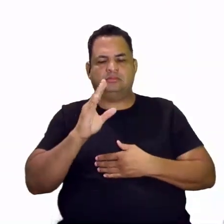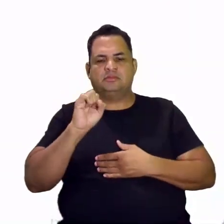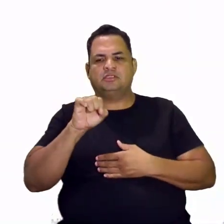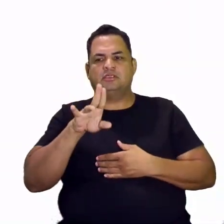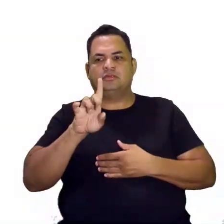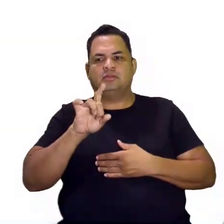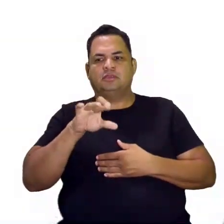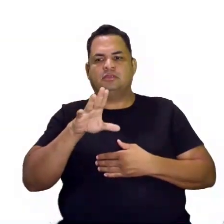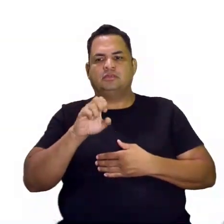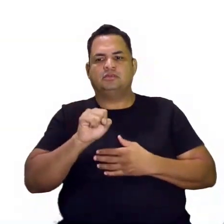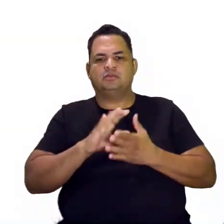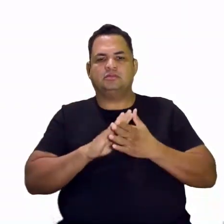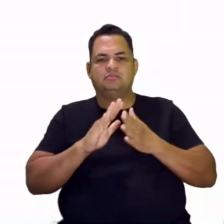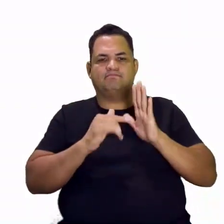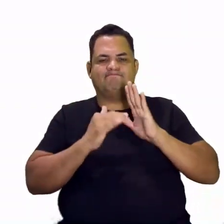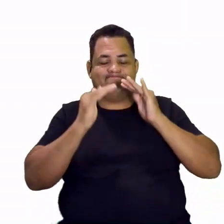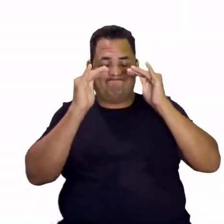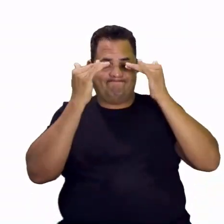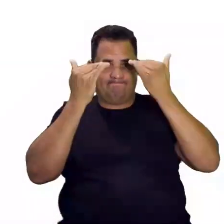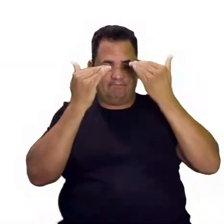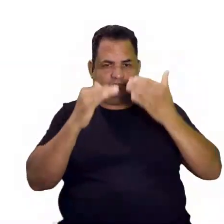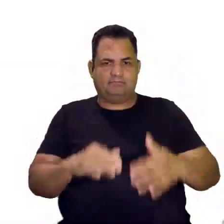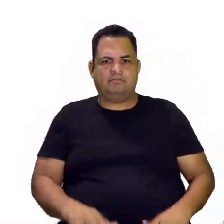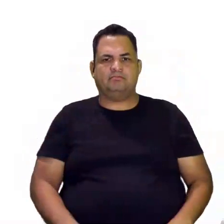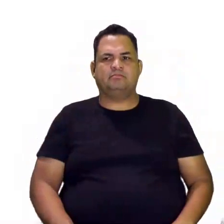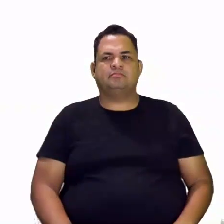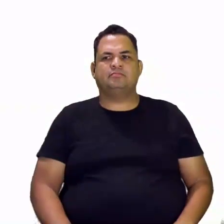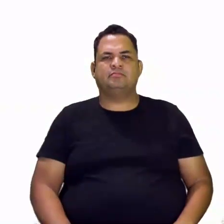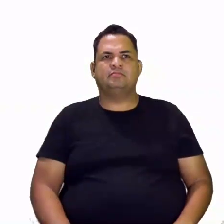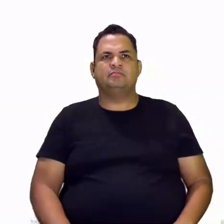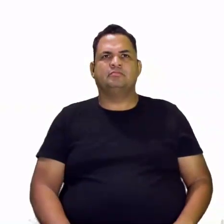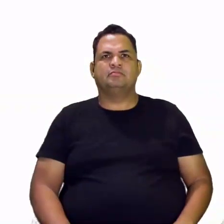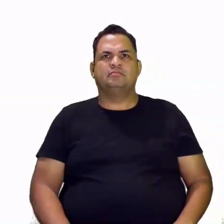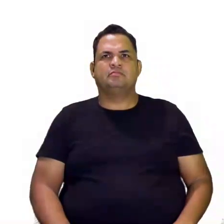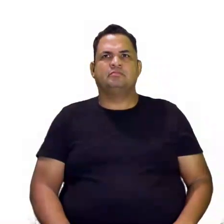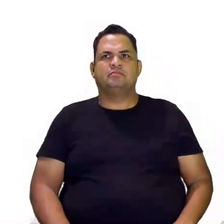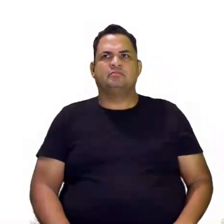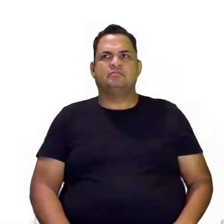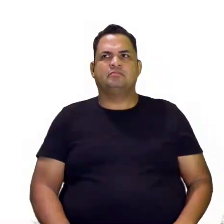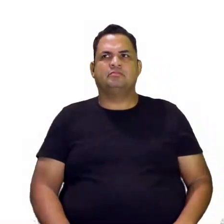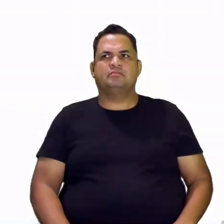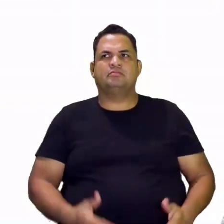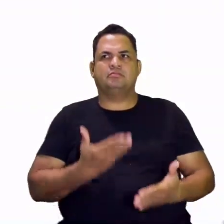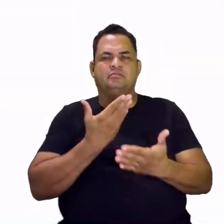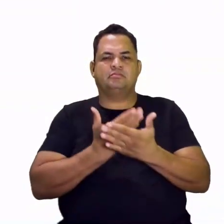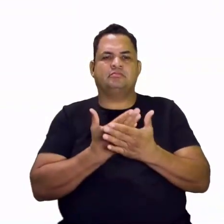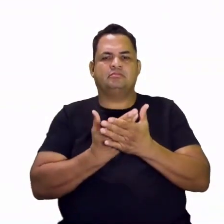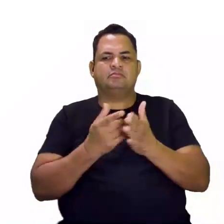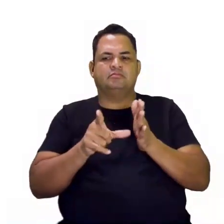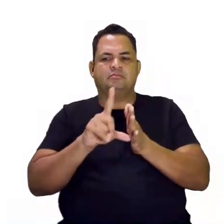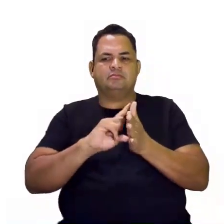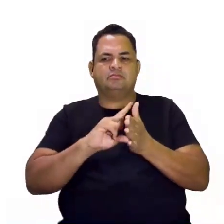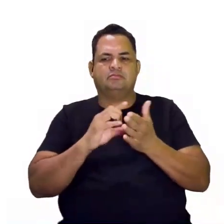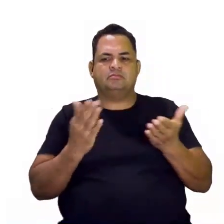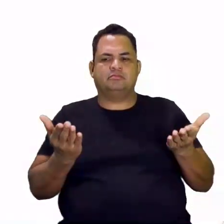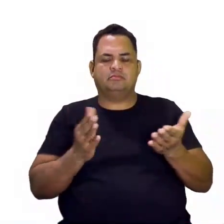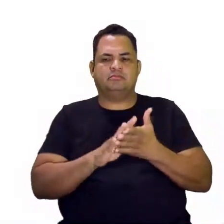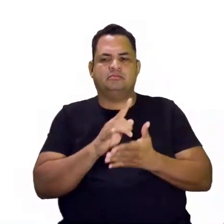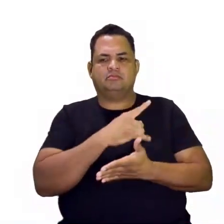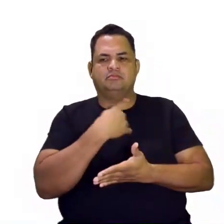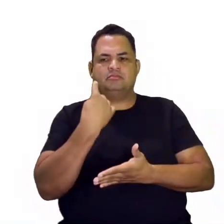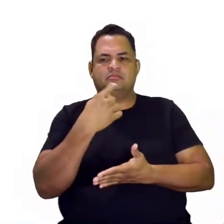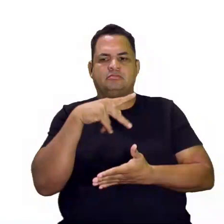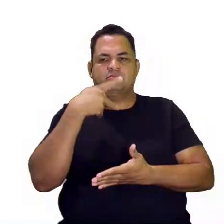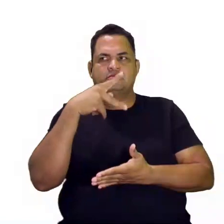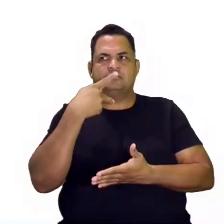que você preste bastante atenção, meus amores, tá? Na aula anterior, nós falamos... Olha aqui pra